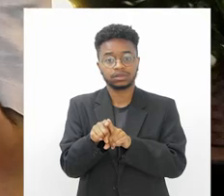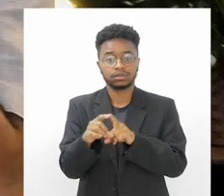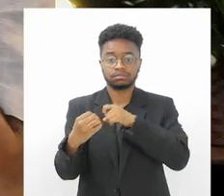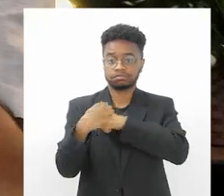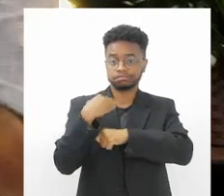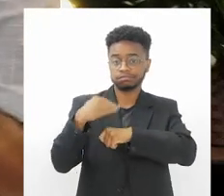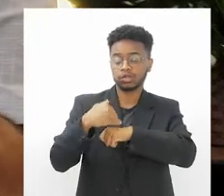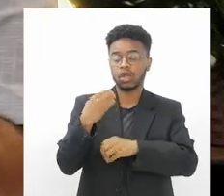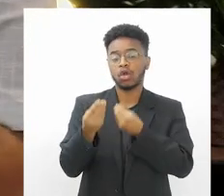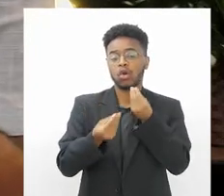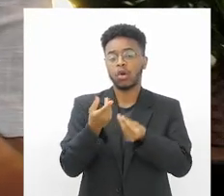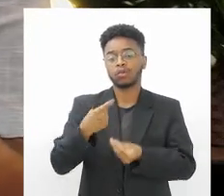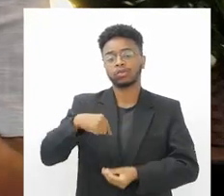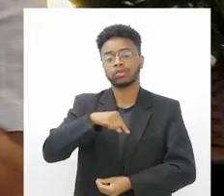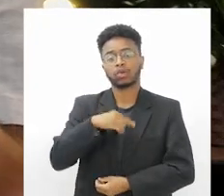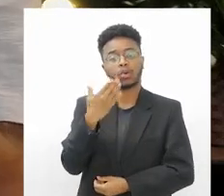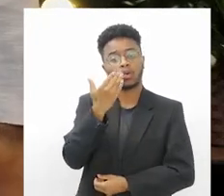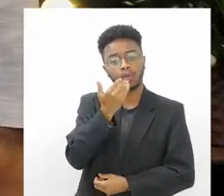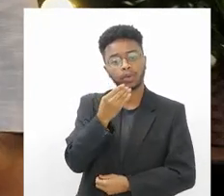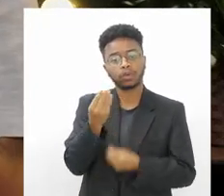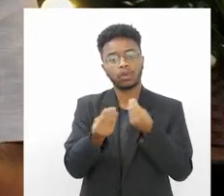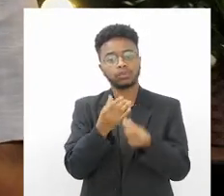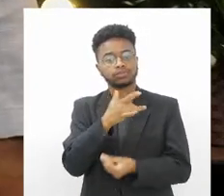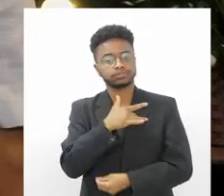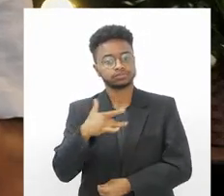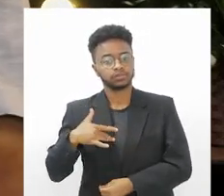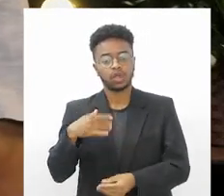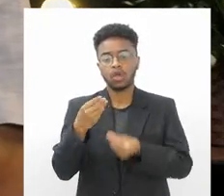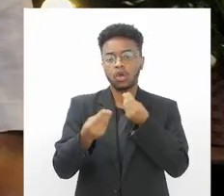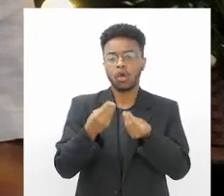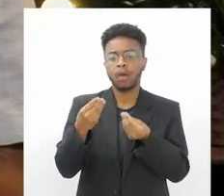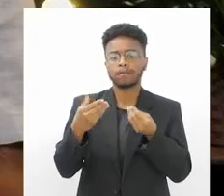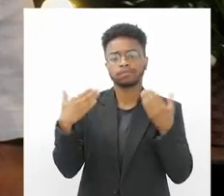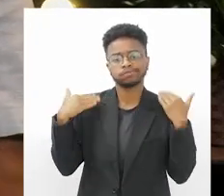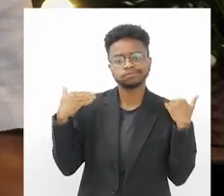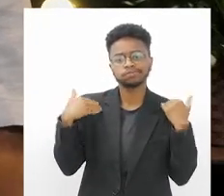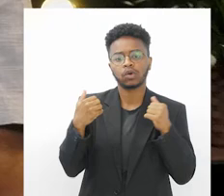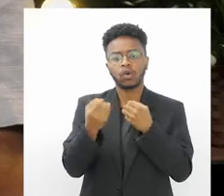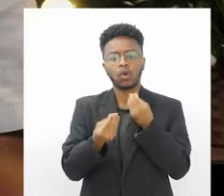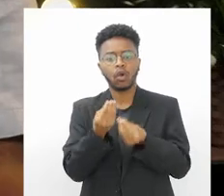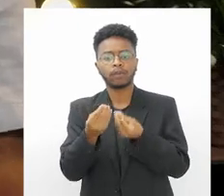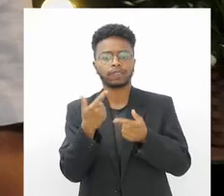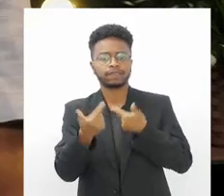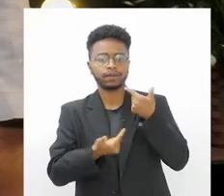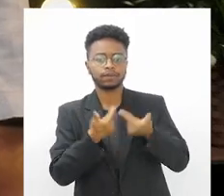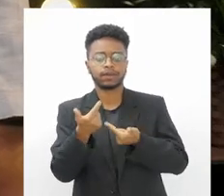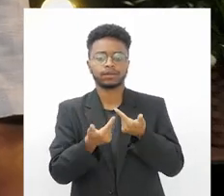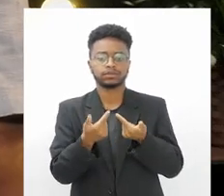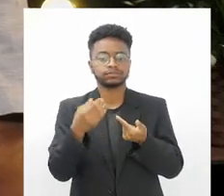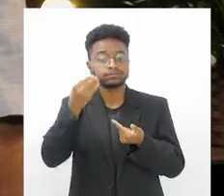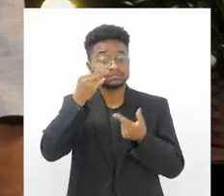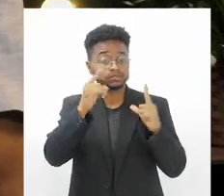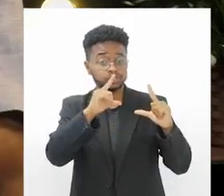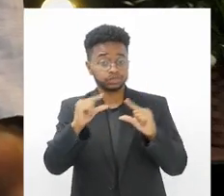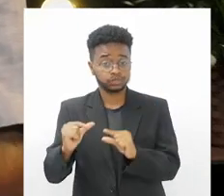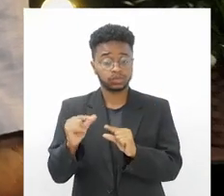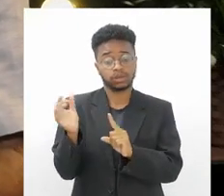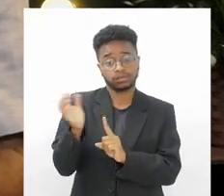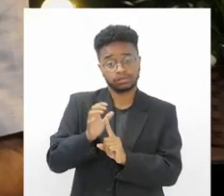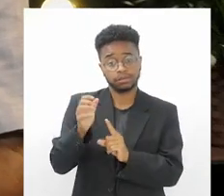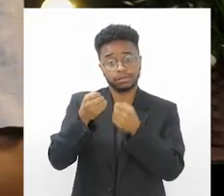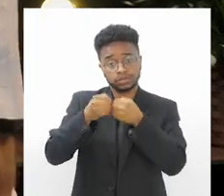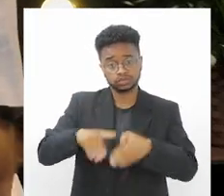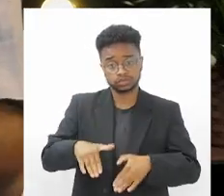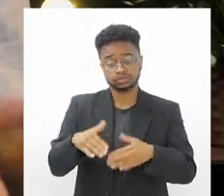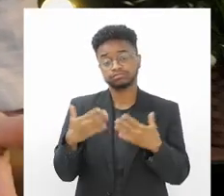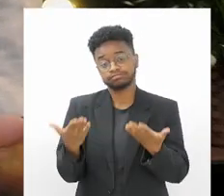ligada para nós. Na nossa alimentação, na nossa saúde, no nosso lazer, no nosso trabalho. Para que isso diminua o